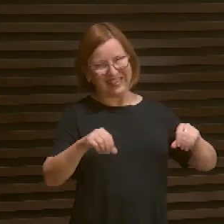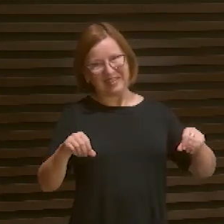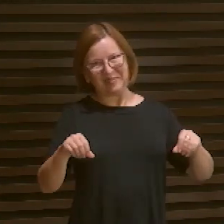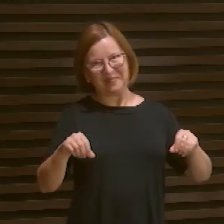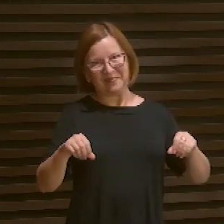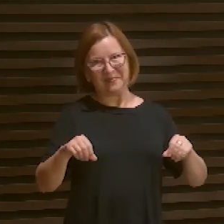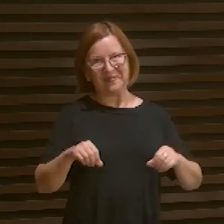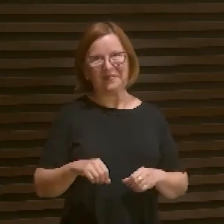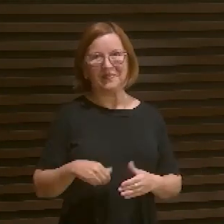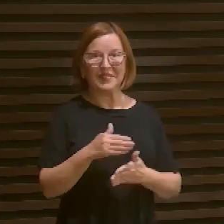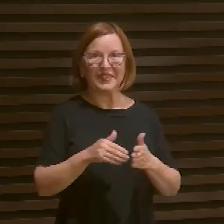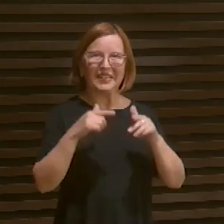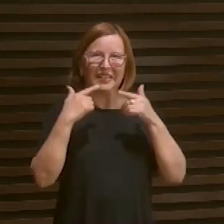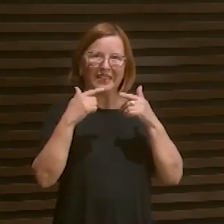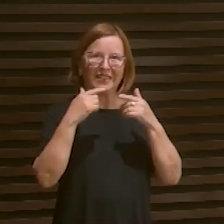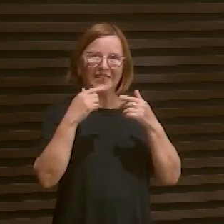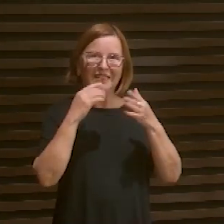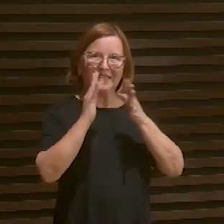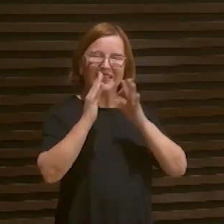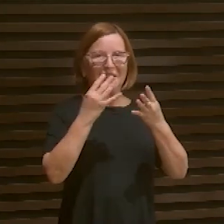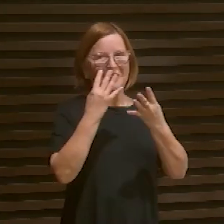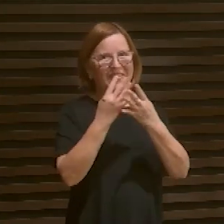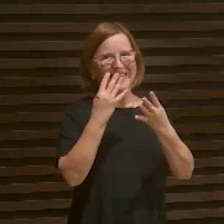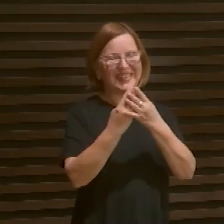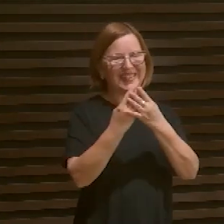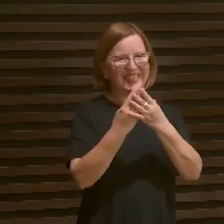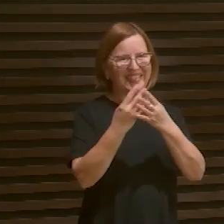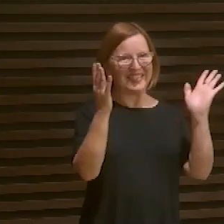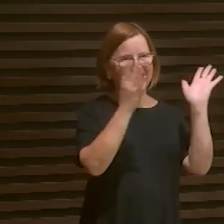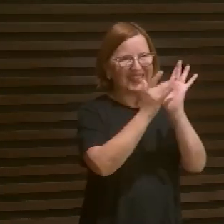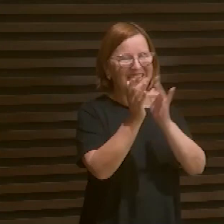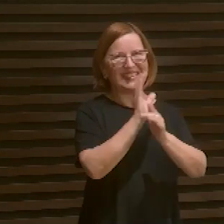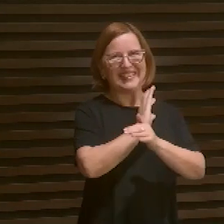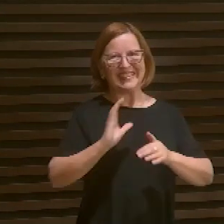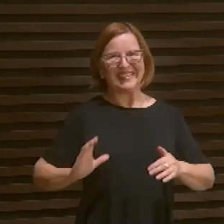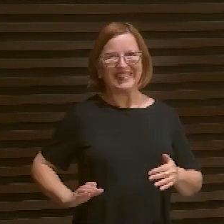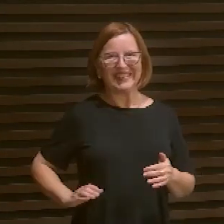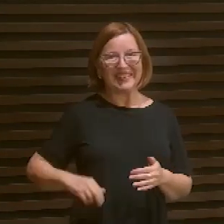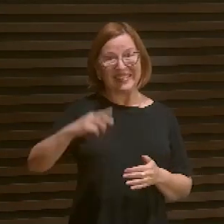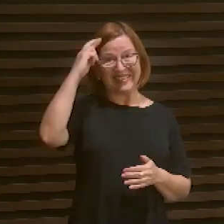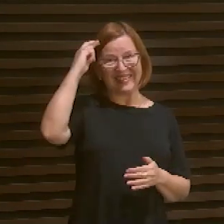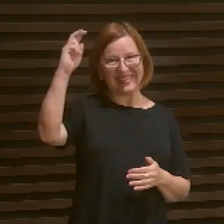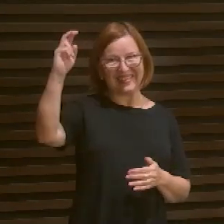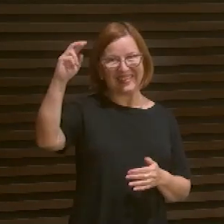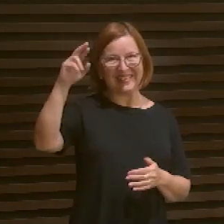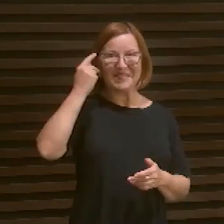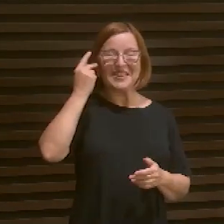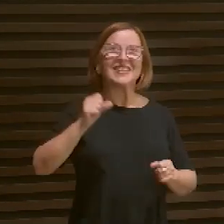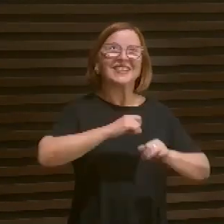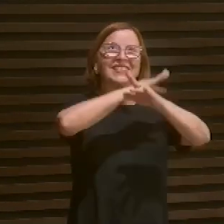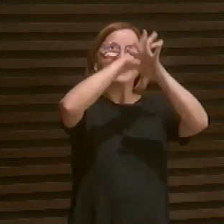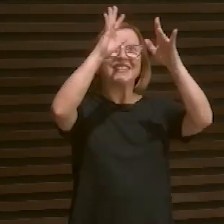da terra, e toda língua confesse que Jesus Cristo é o Senhor,